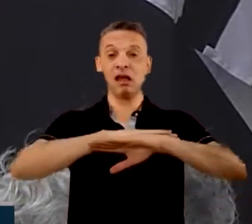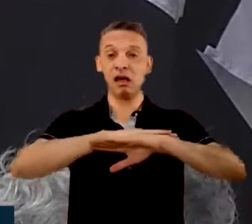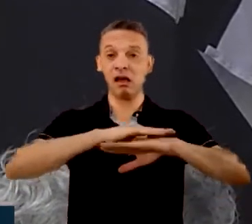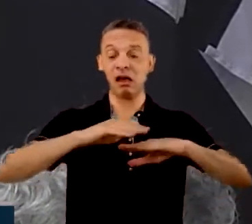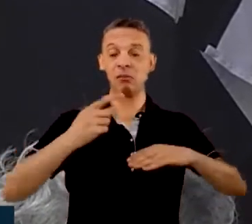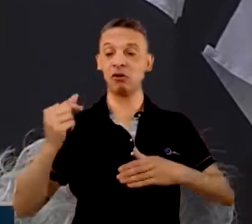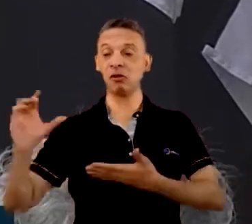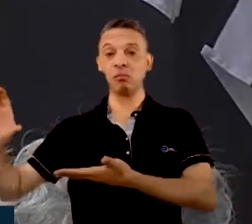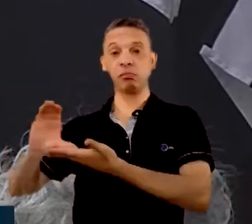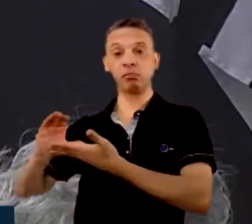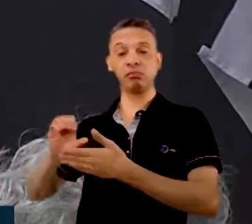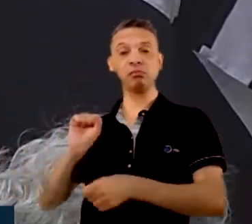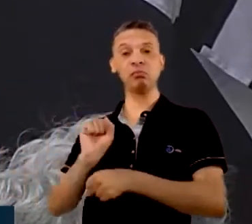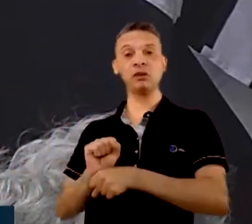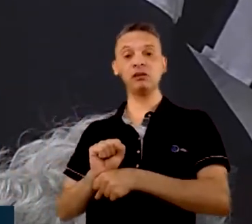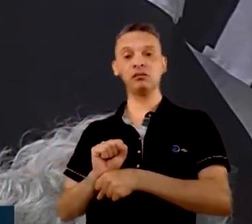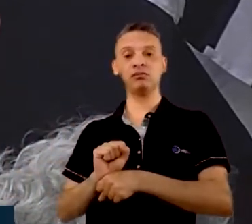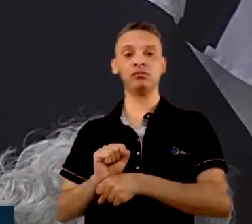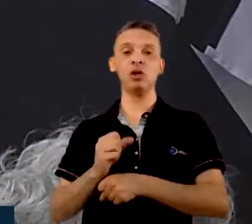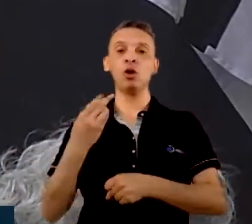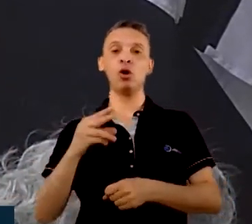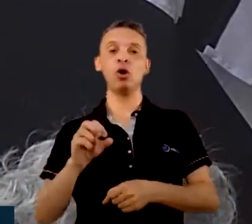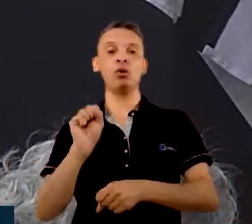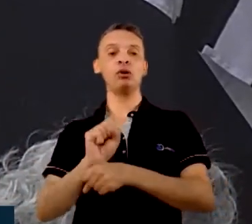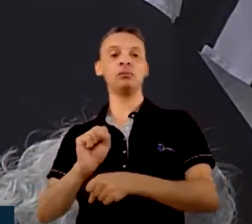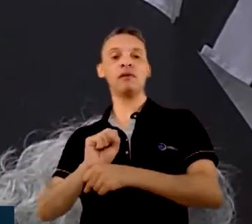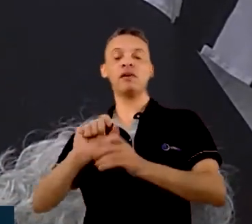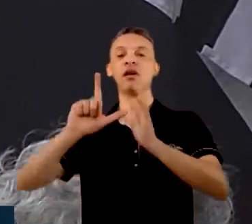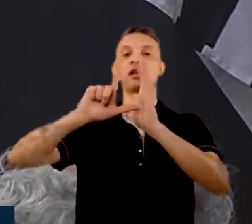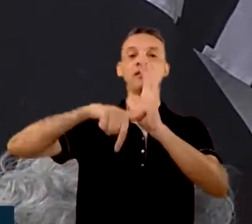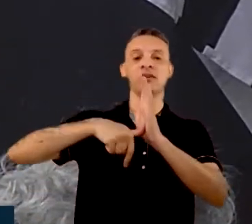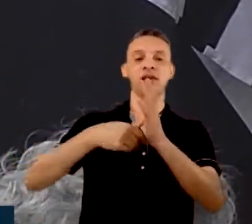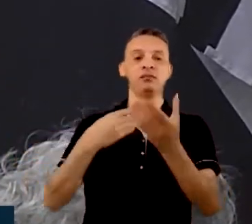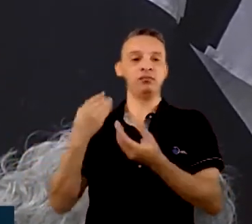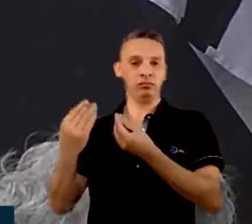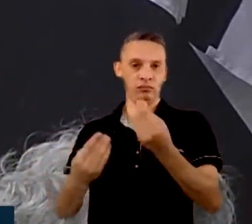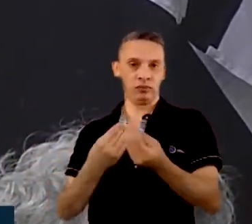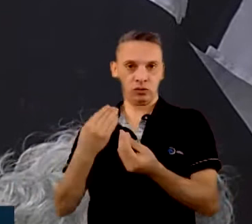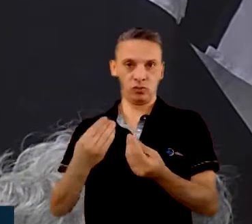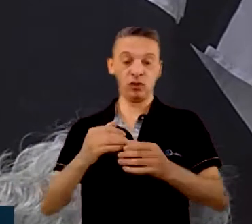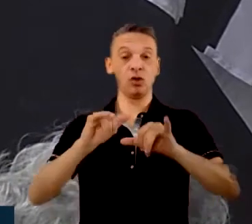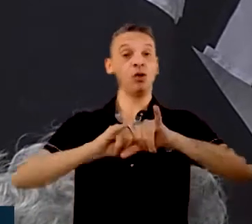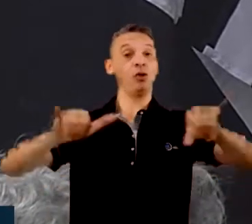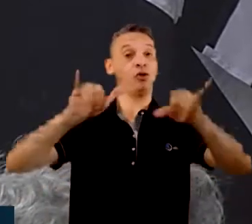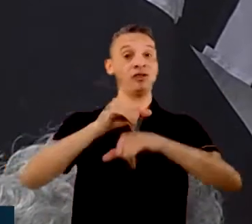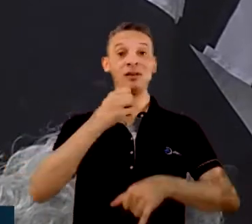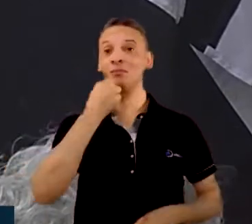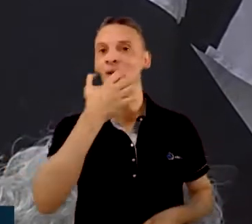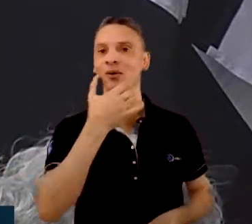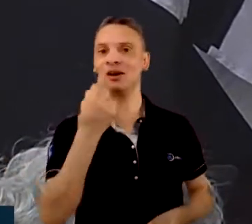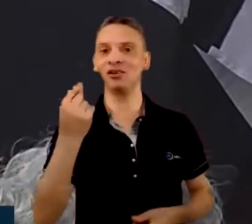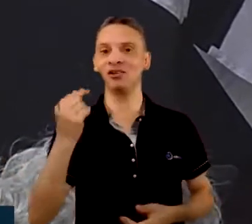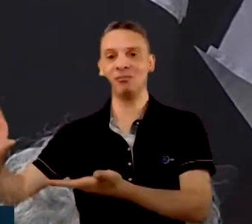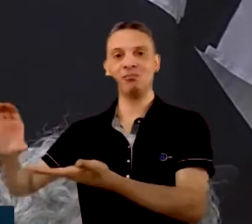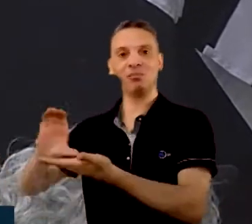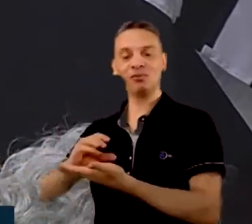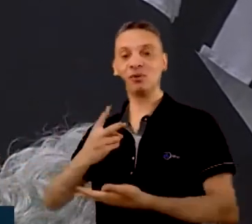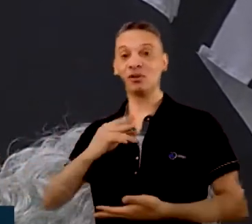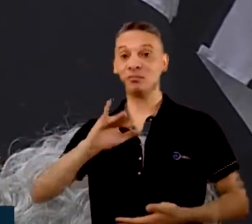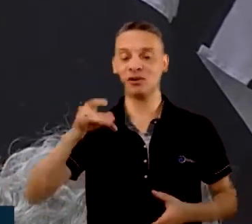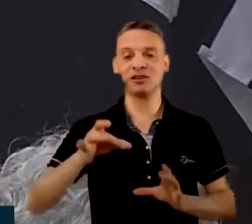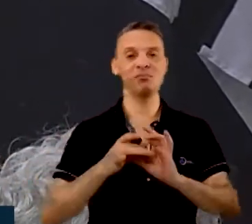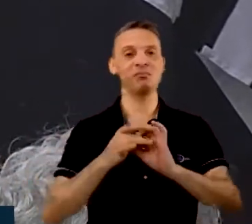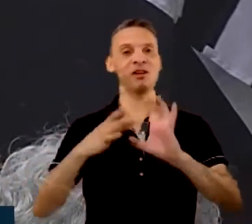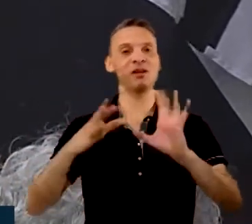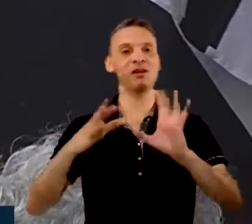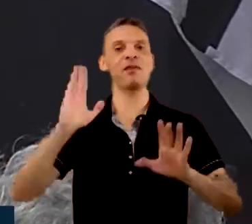recursos, ou se estava apenas atrasado os recursos. A boa notícia é que está liberado, então, já disponível